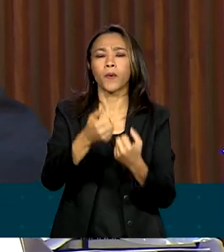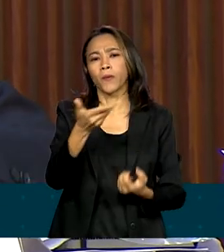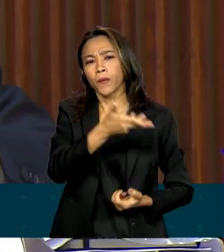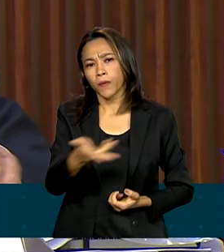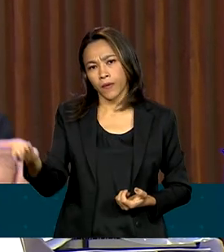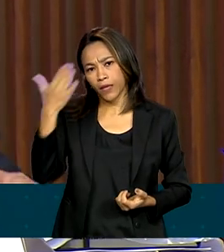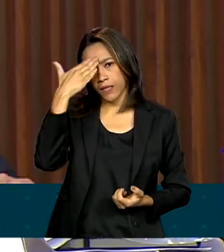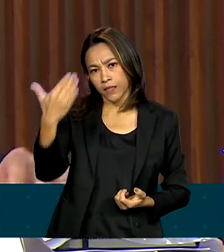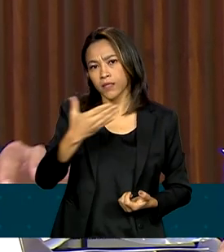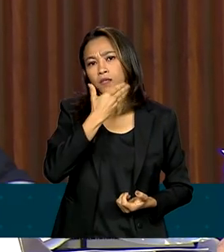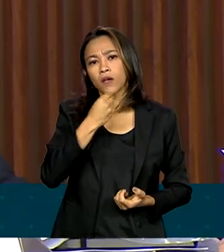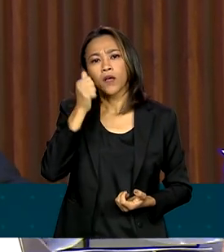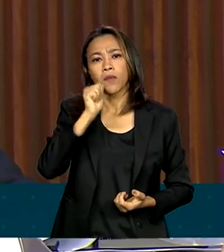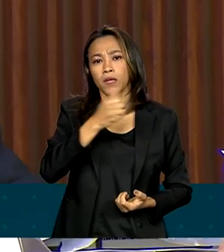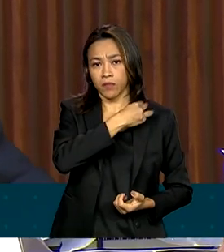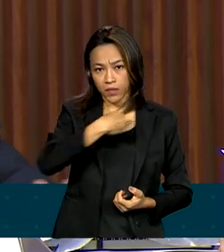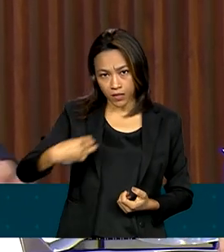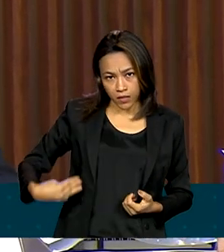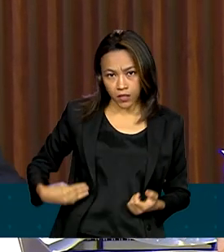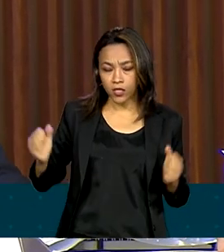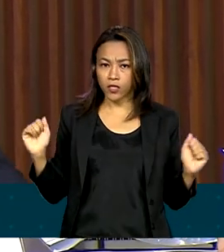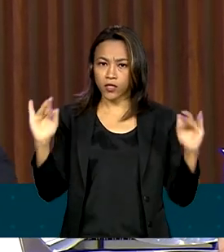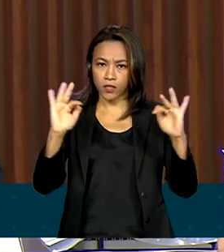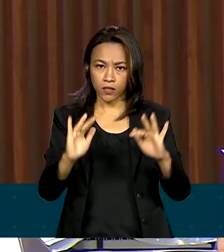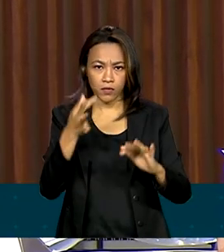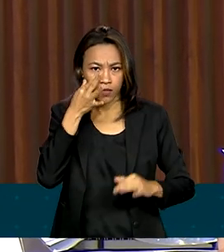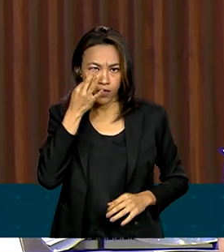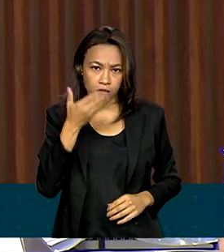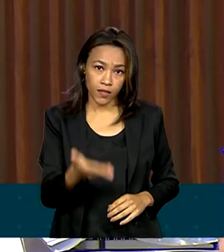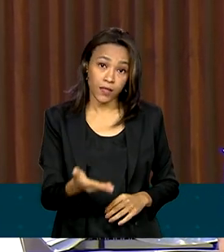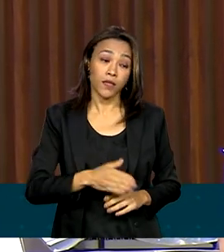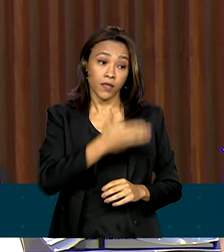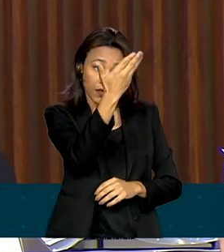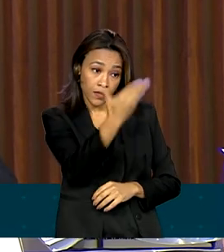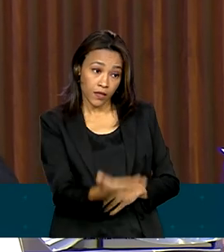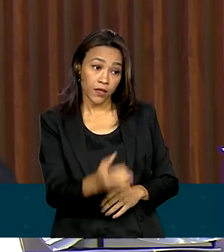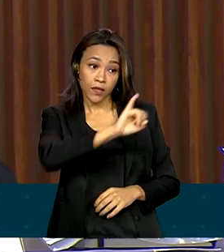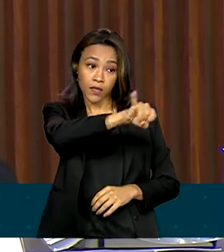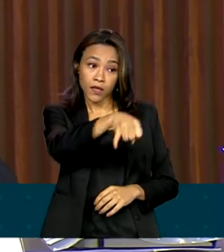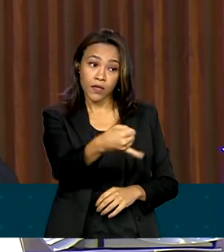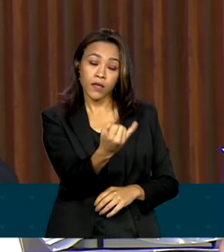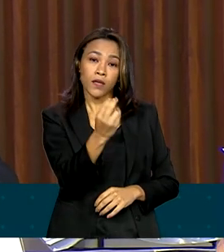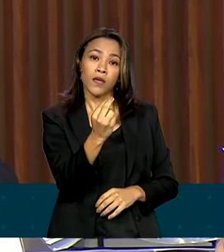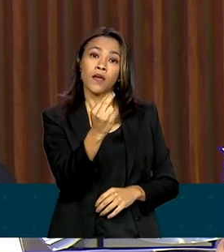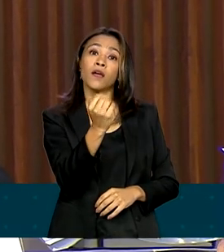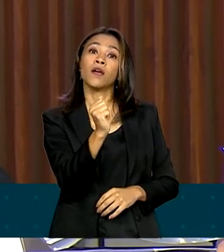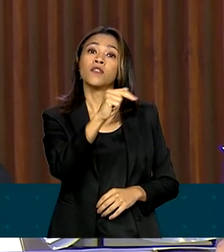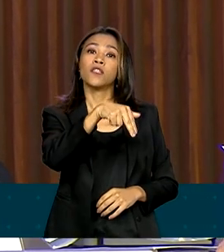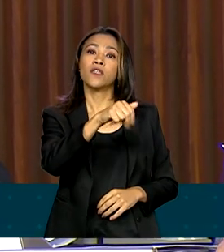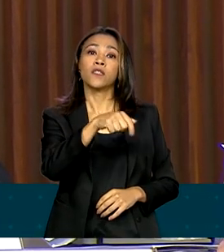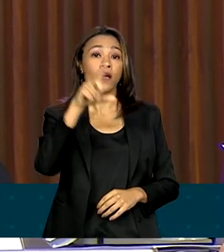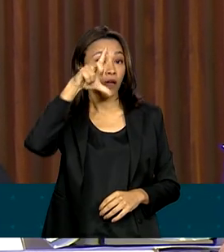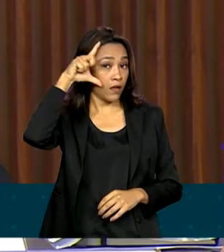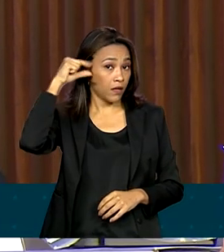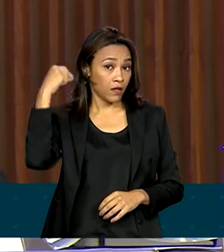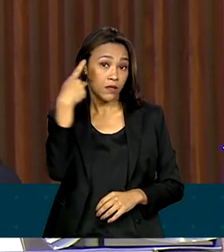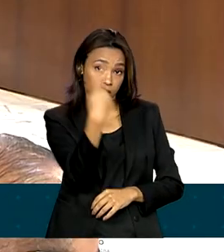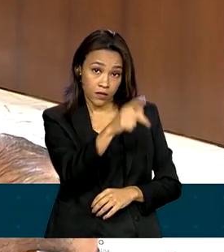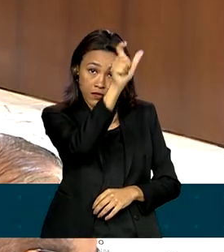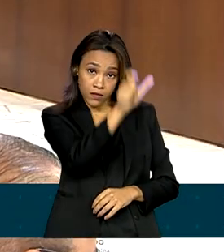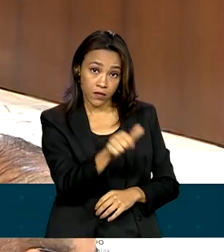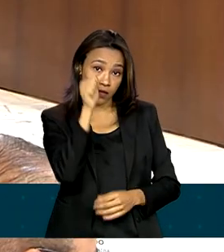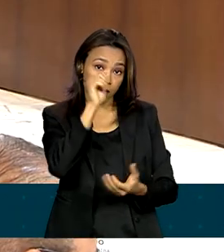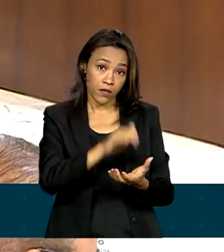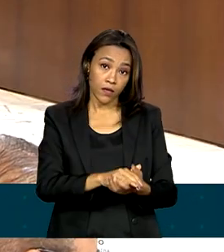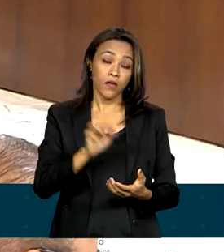ministros, agradecer a presença da senhora Janja Lula da Silva, agradecer o vice-presidente da